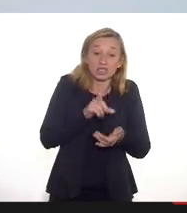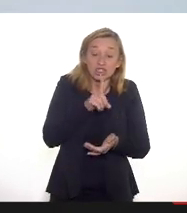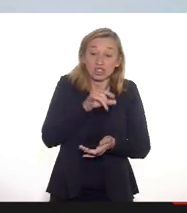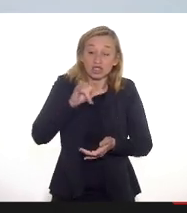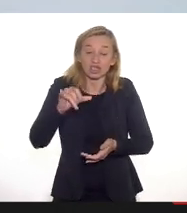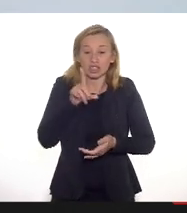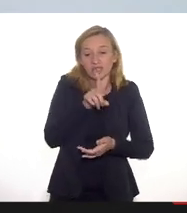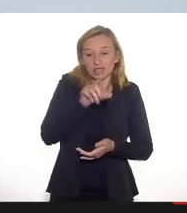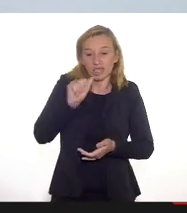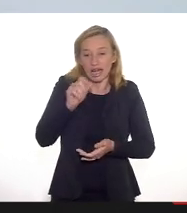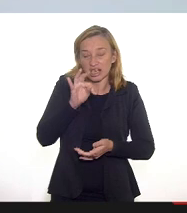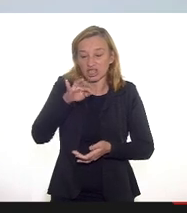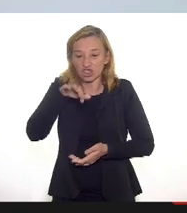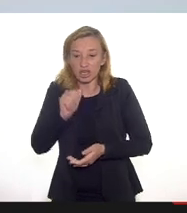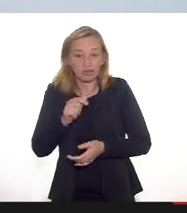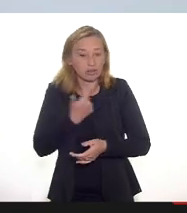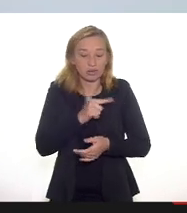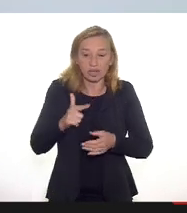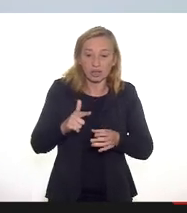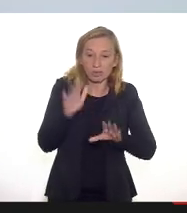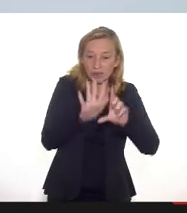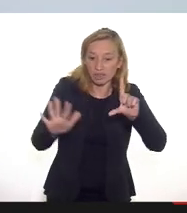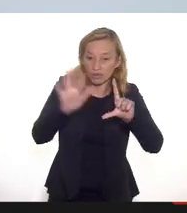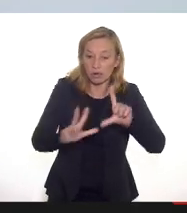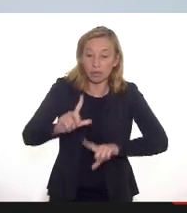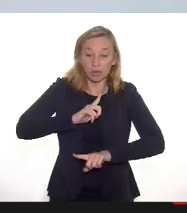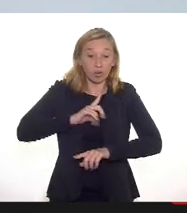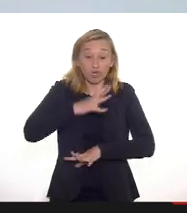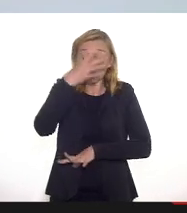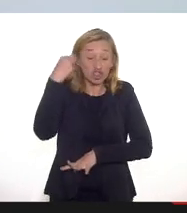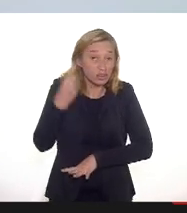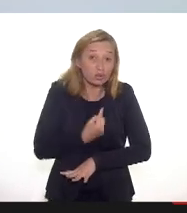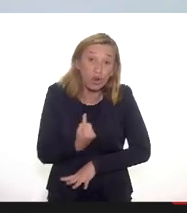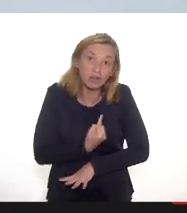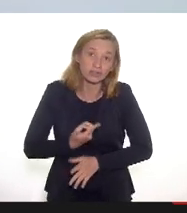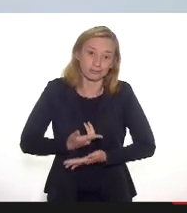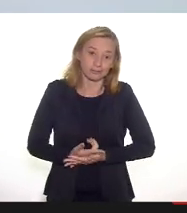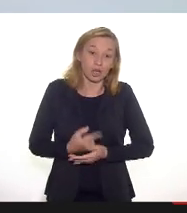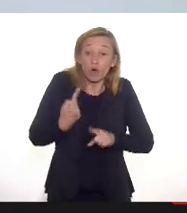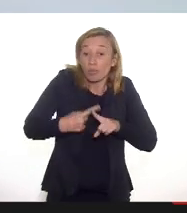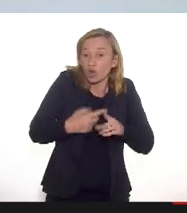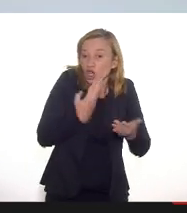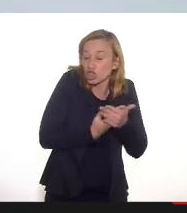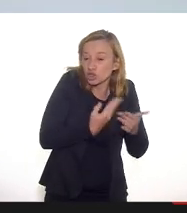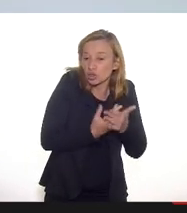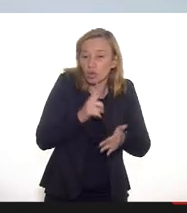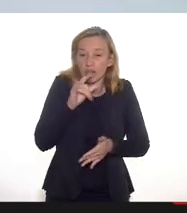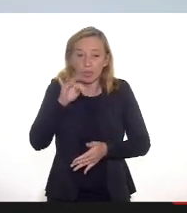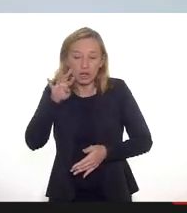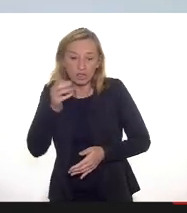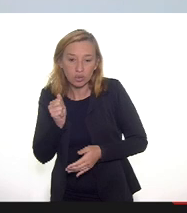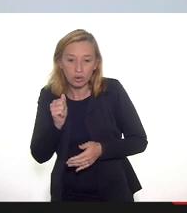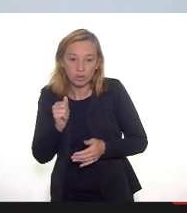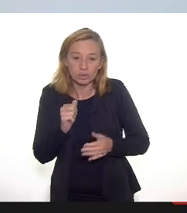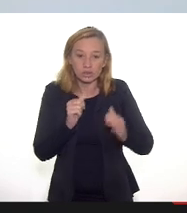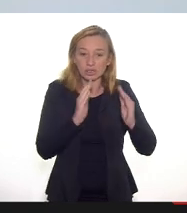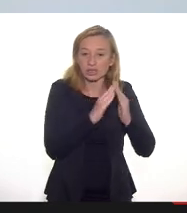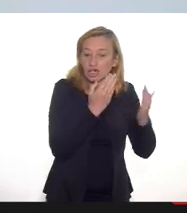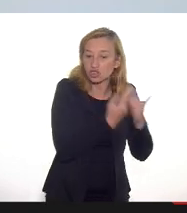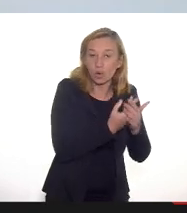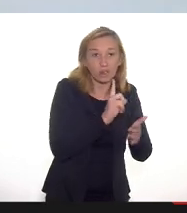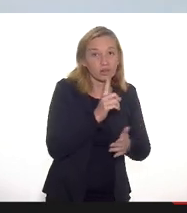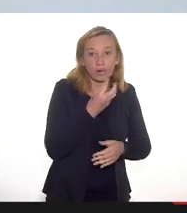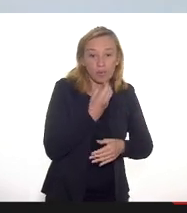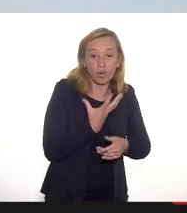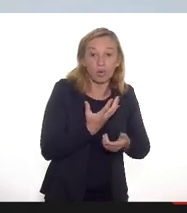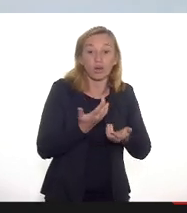tendo uma plataforma própria, aí a gente está esquecido, né? Porque estudar no laboratório do colégio não dá certo, e também